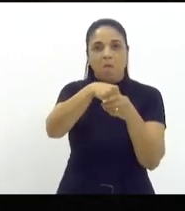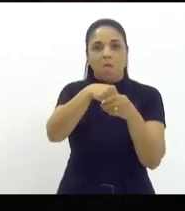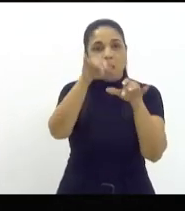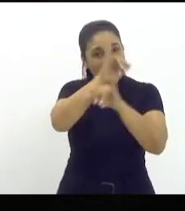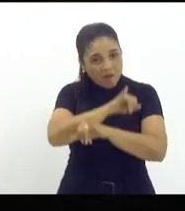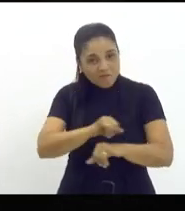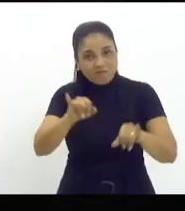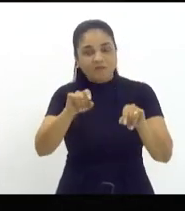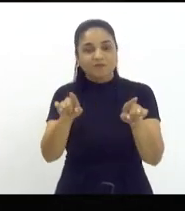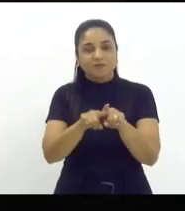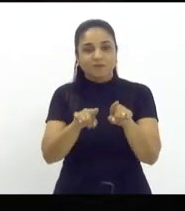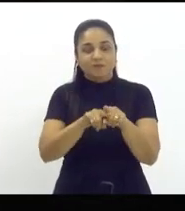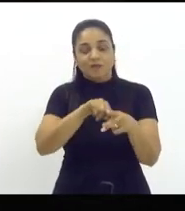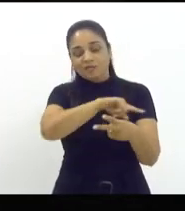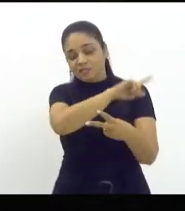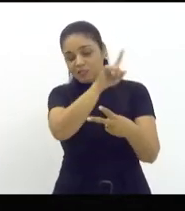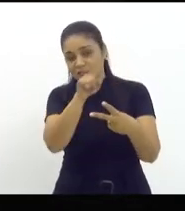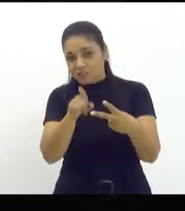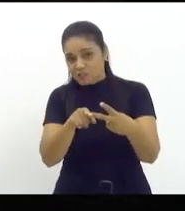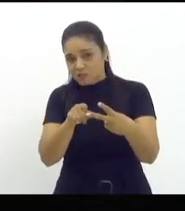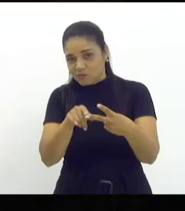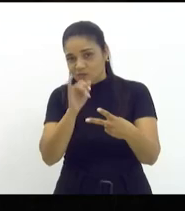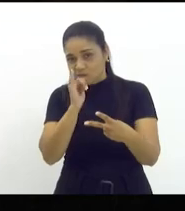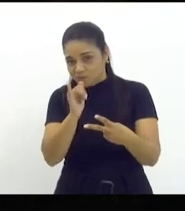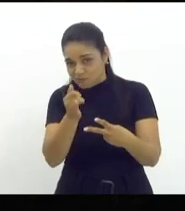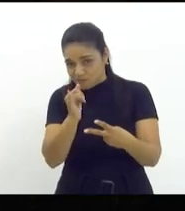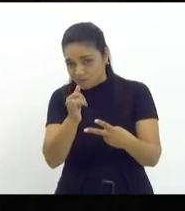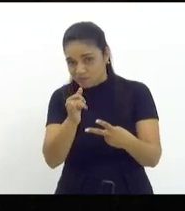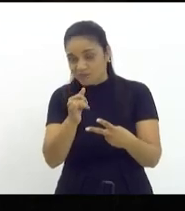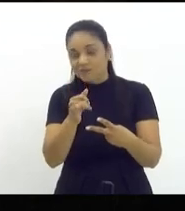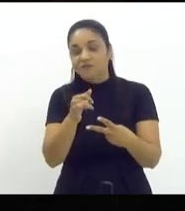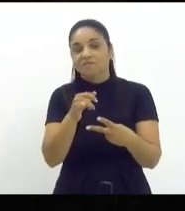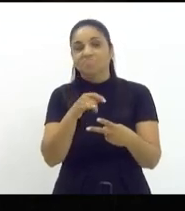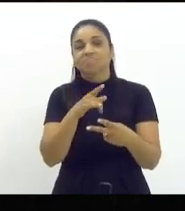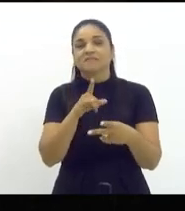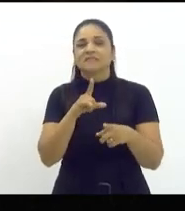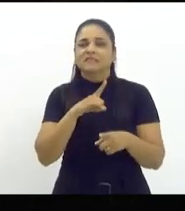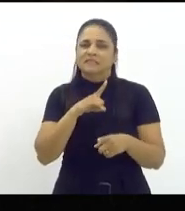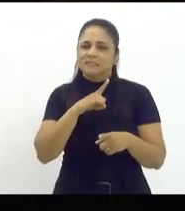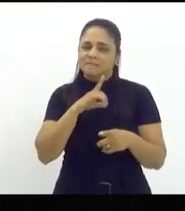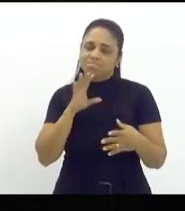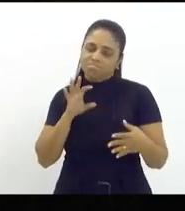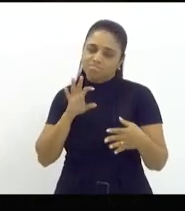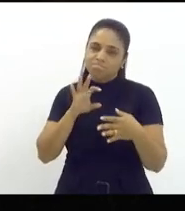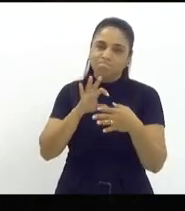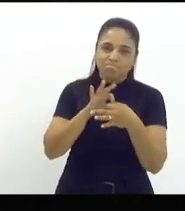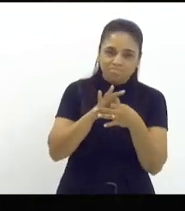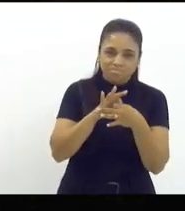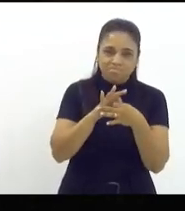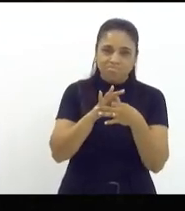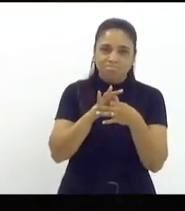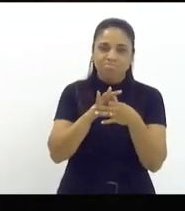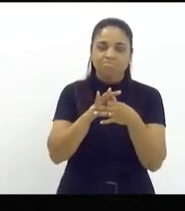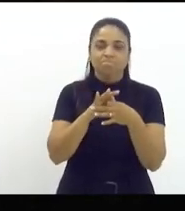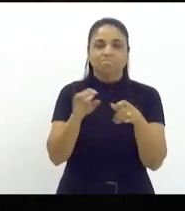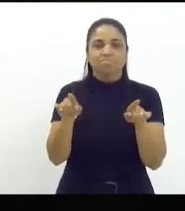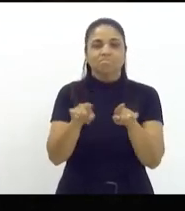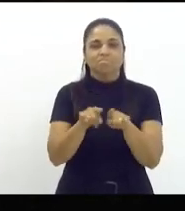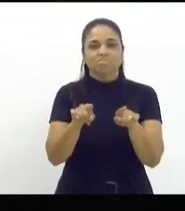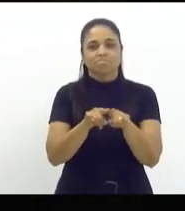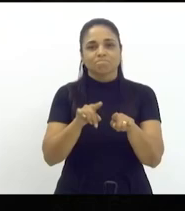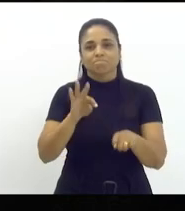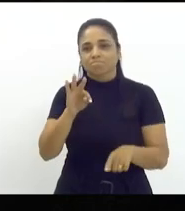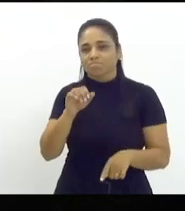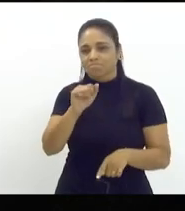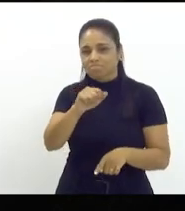tem uma segunda notícia que é pequena mas que no fundo se liga também a questão da taxa